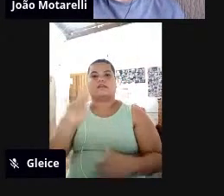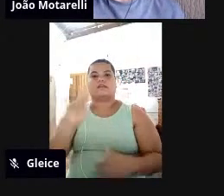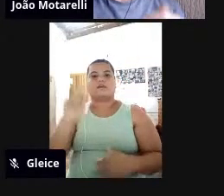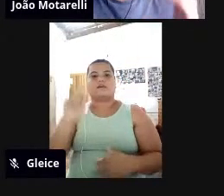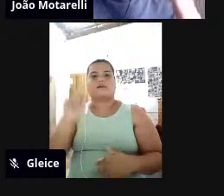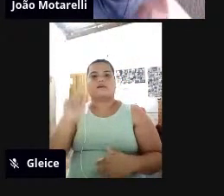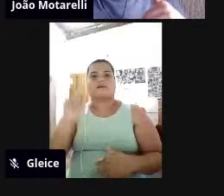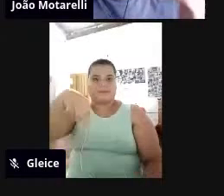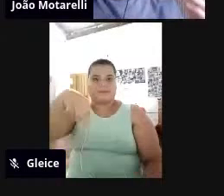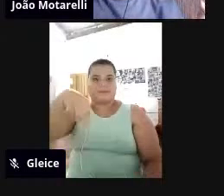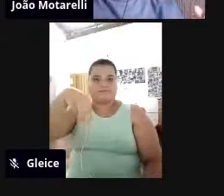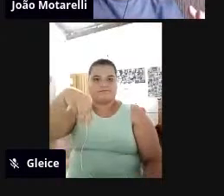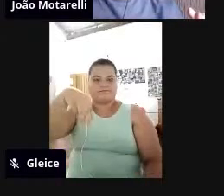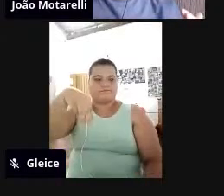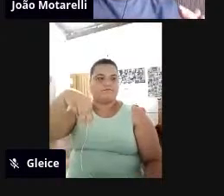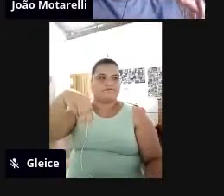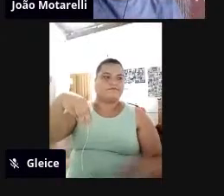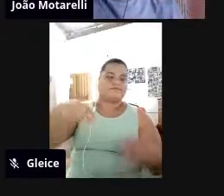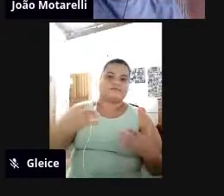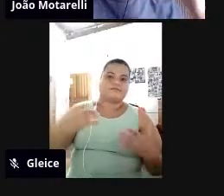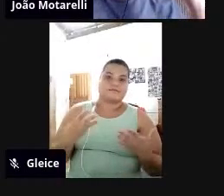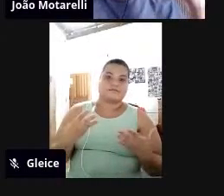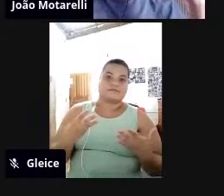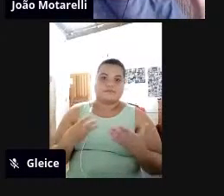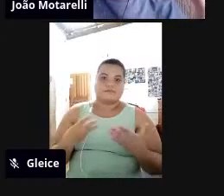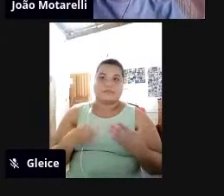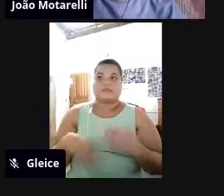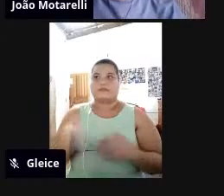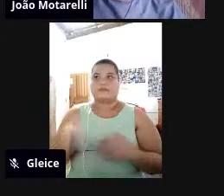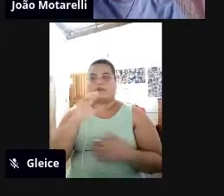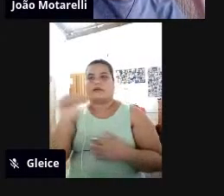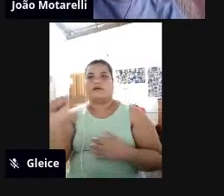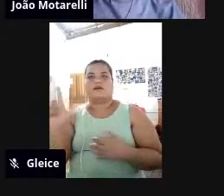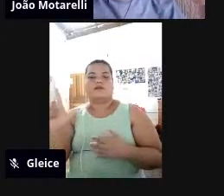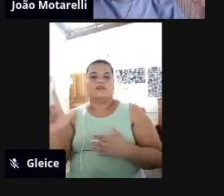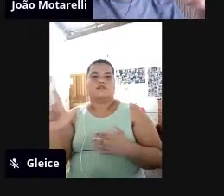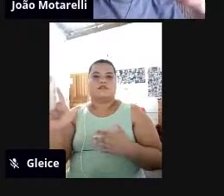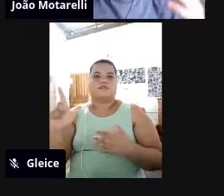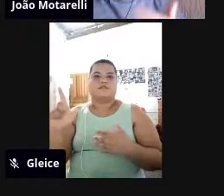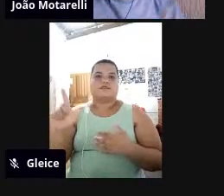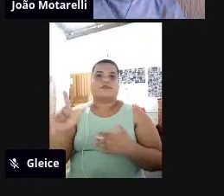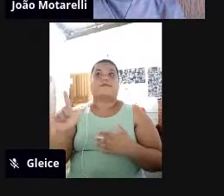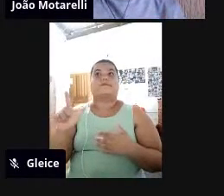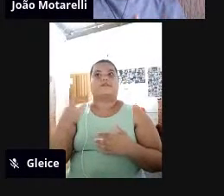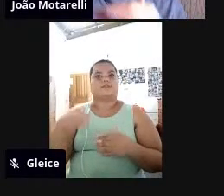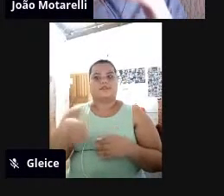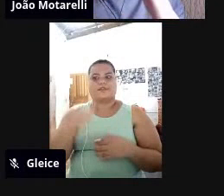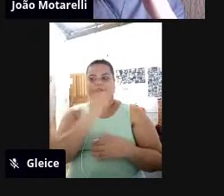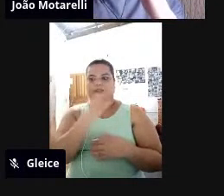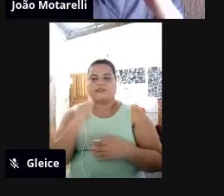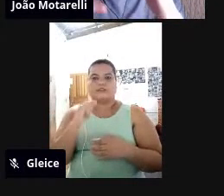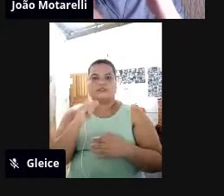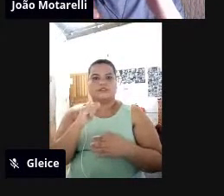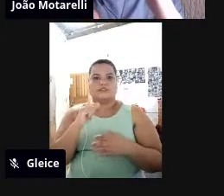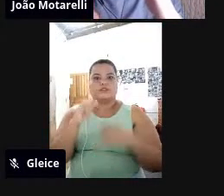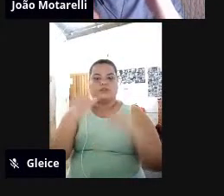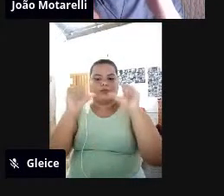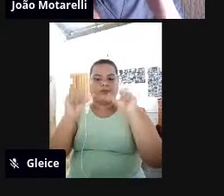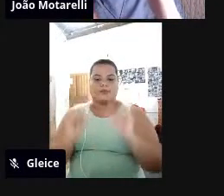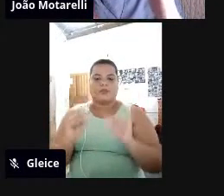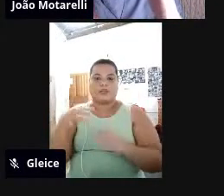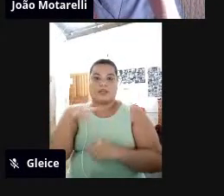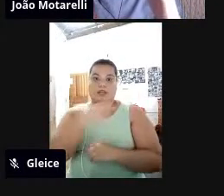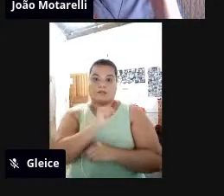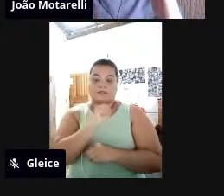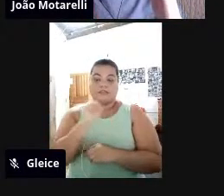corrida. O gasto calórico dele, então, está elevado, muito elevado. Se eu reduzir o consumo calórico